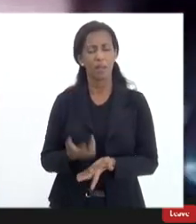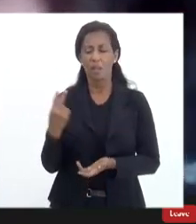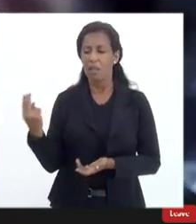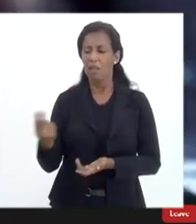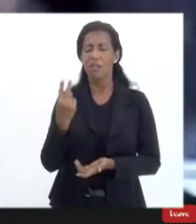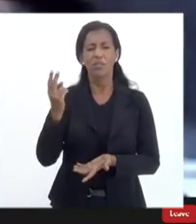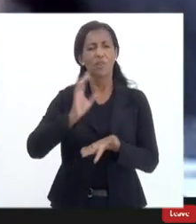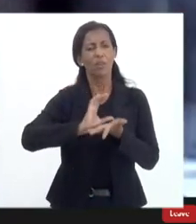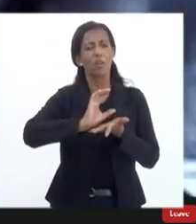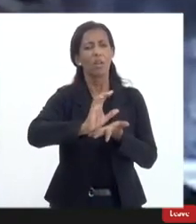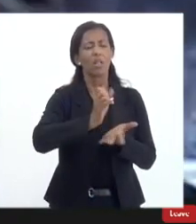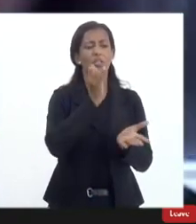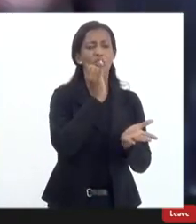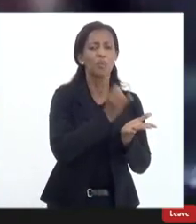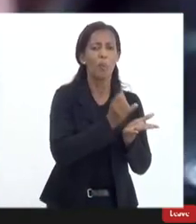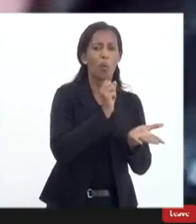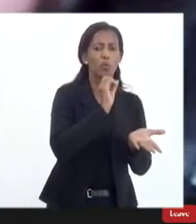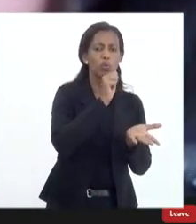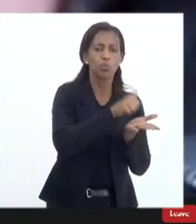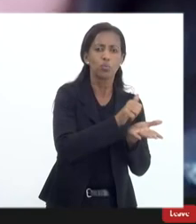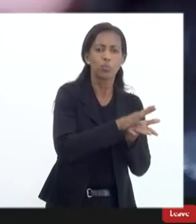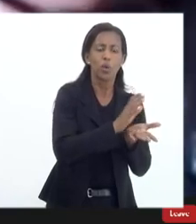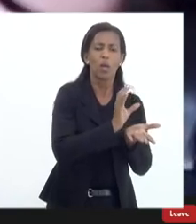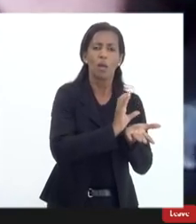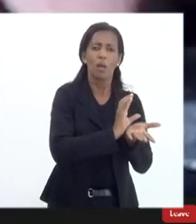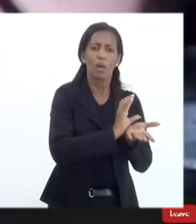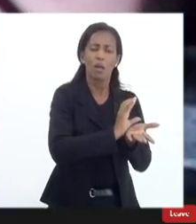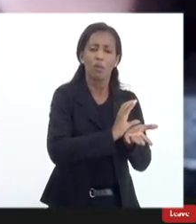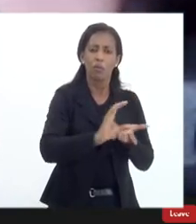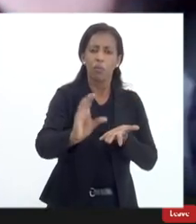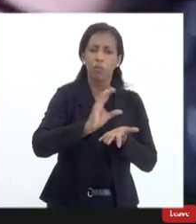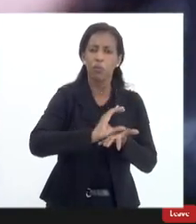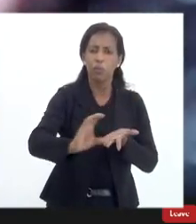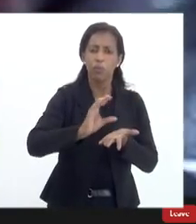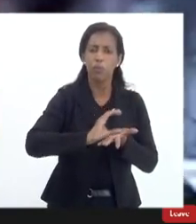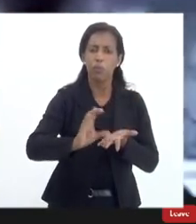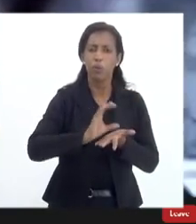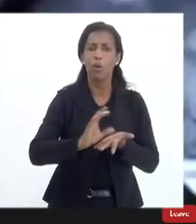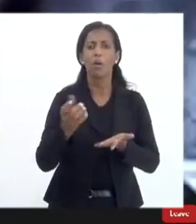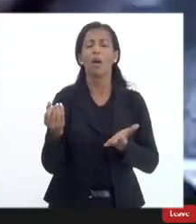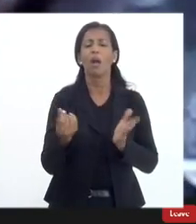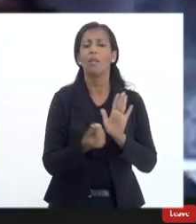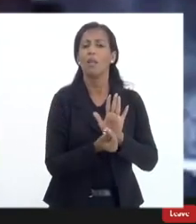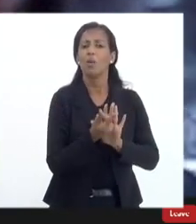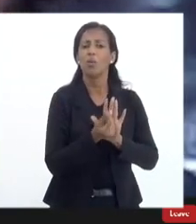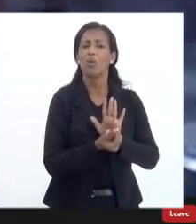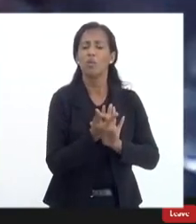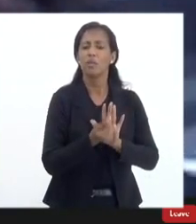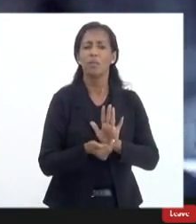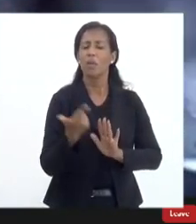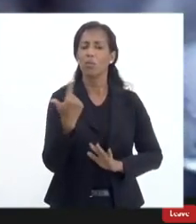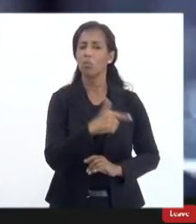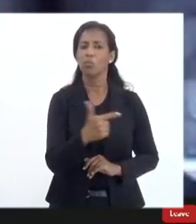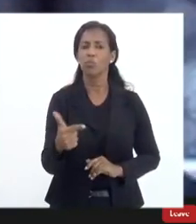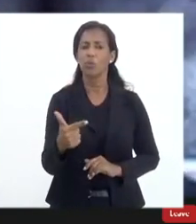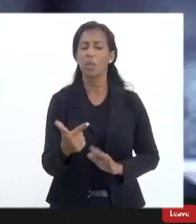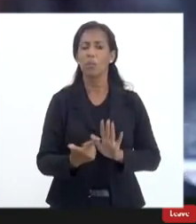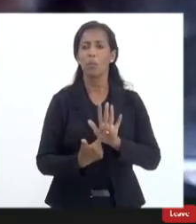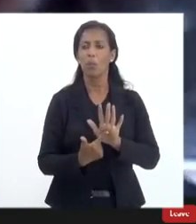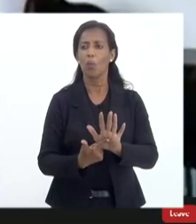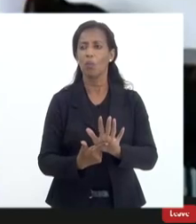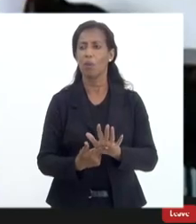valores de impostos contingenciados já... Notícia, o orçamento da Receita do Estado mostra que não